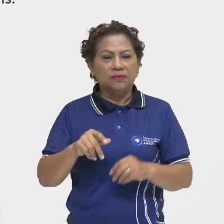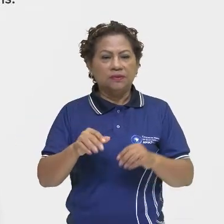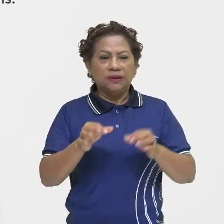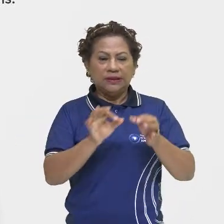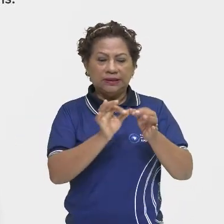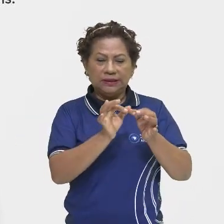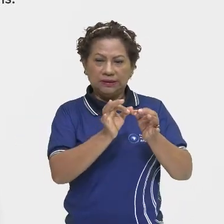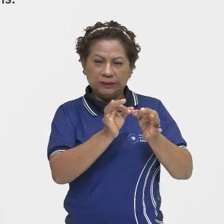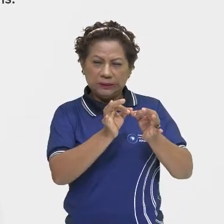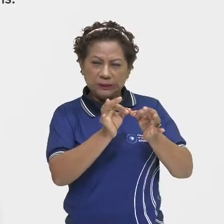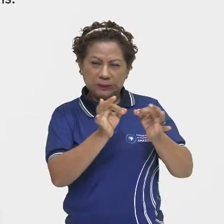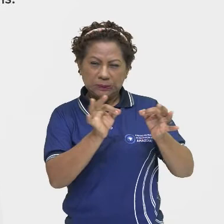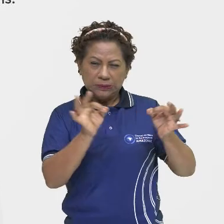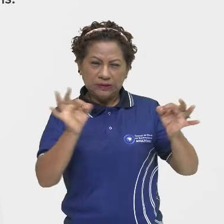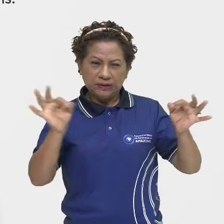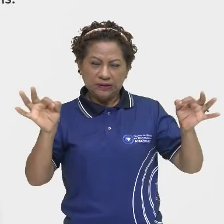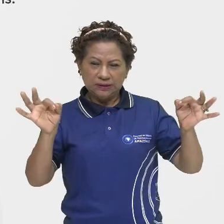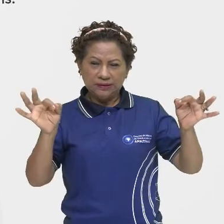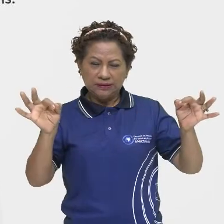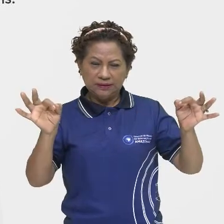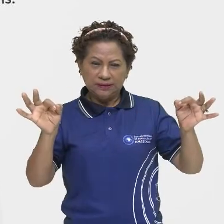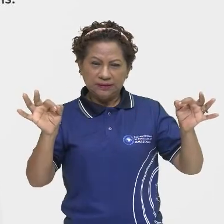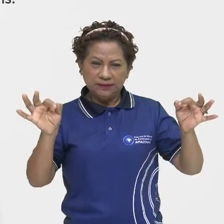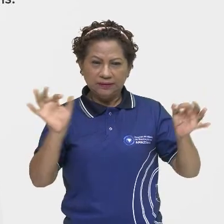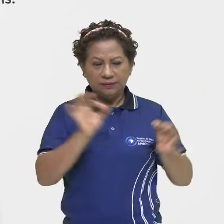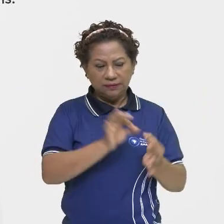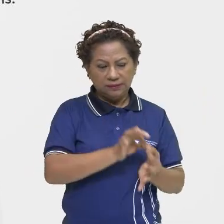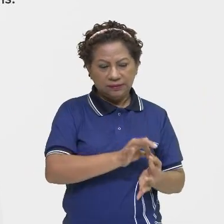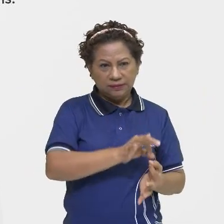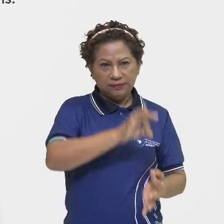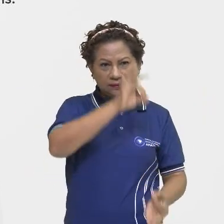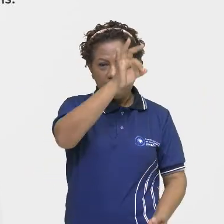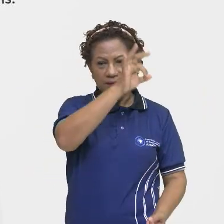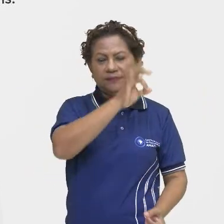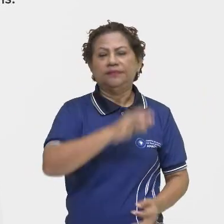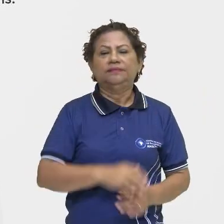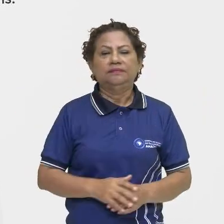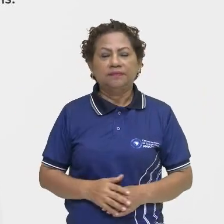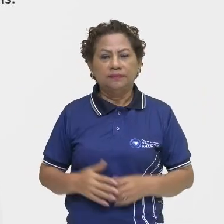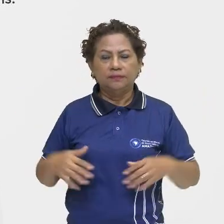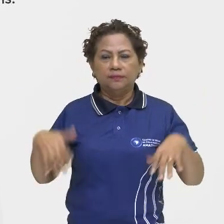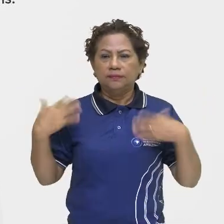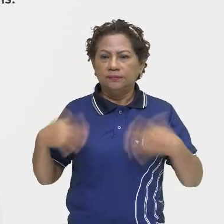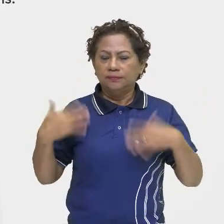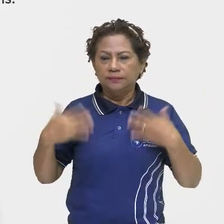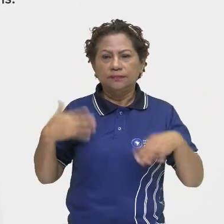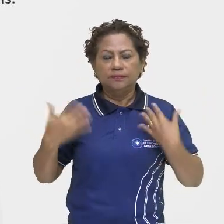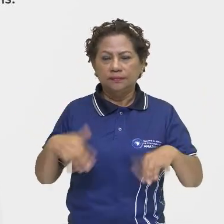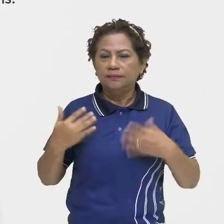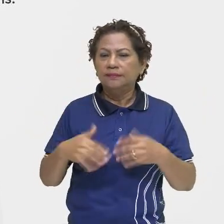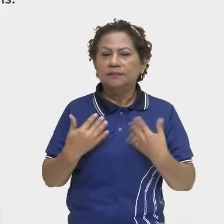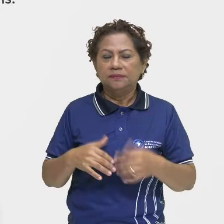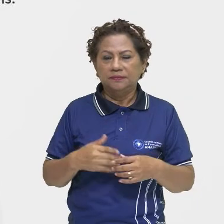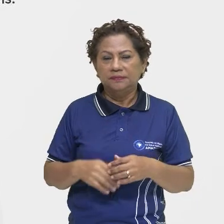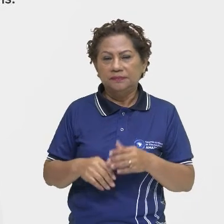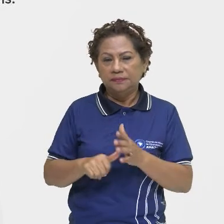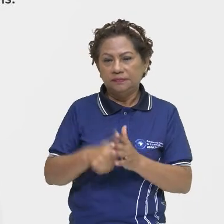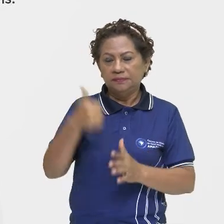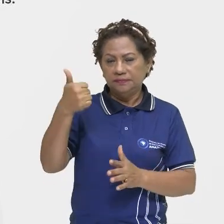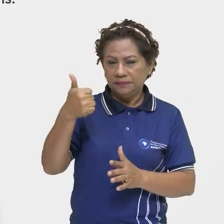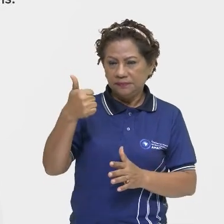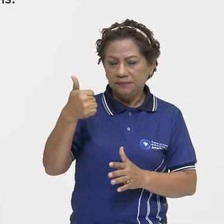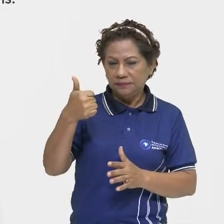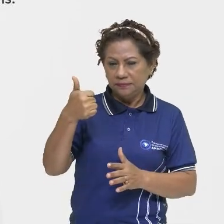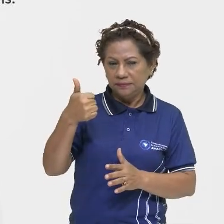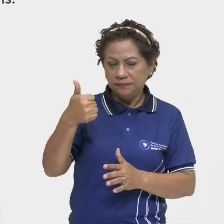os livros de recordes como o maior grafite já feito no mundo. Olha só, ele